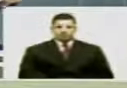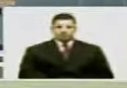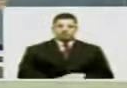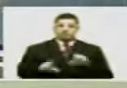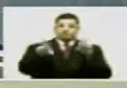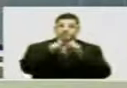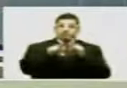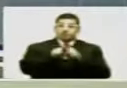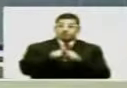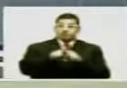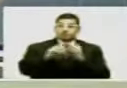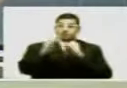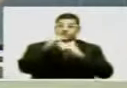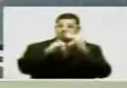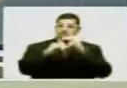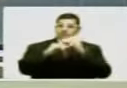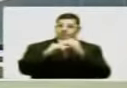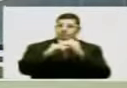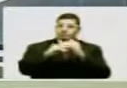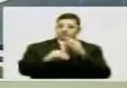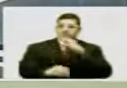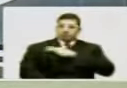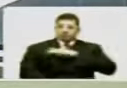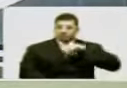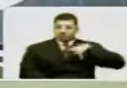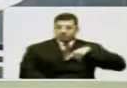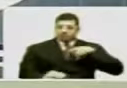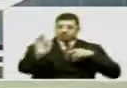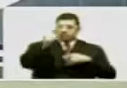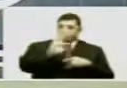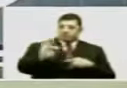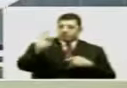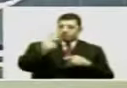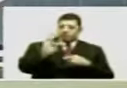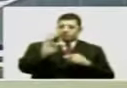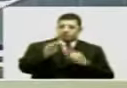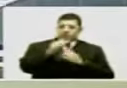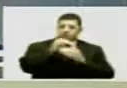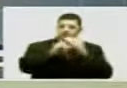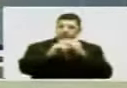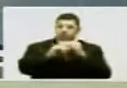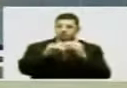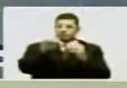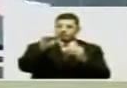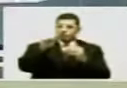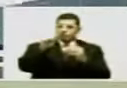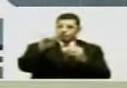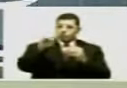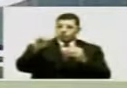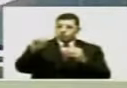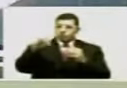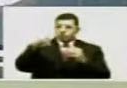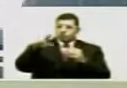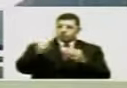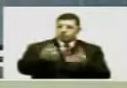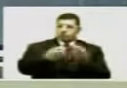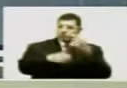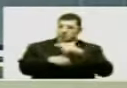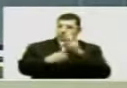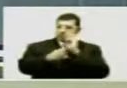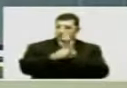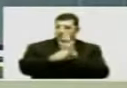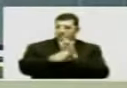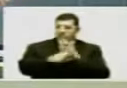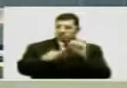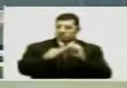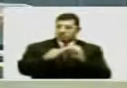E também sobre ao Ministério Público Federal, sobre os 800 milhões que essa